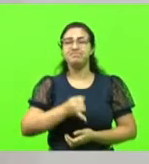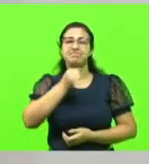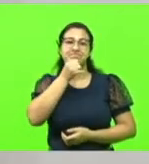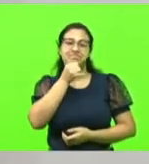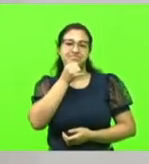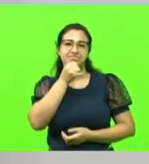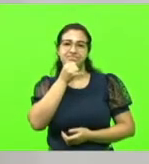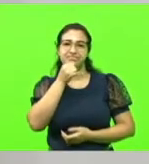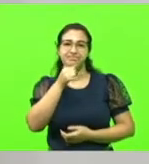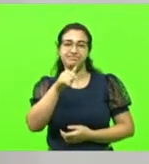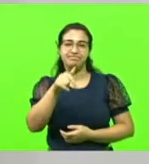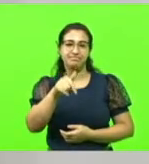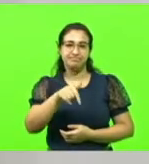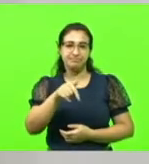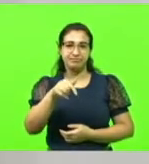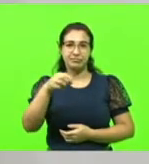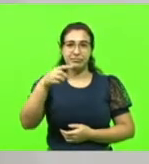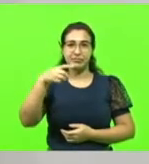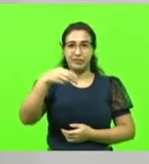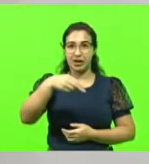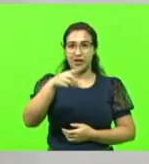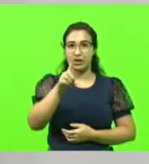no caso da ND+,